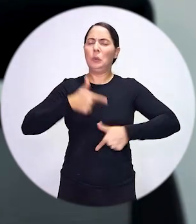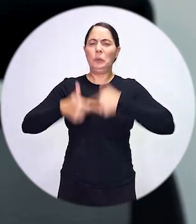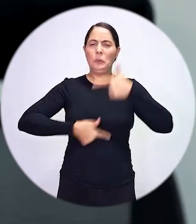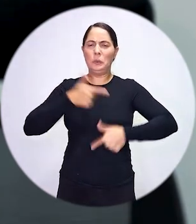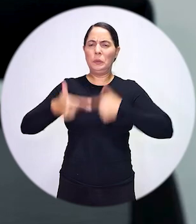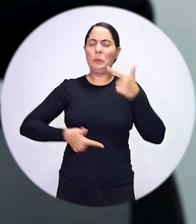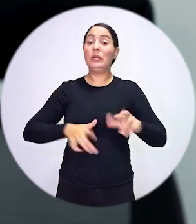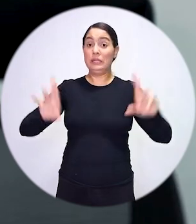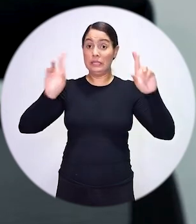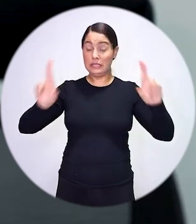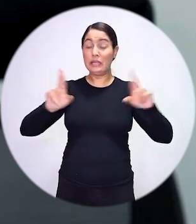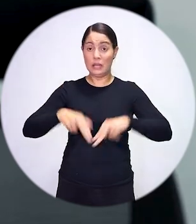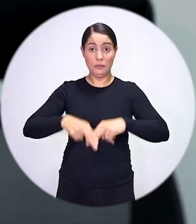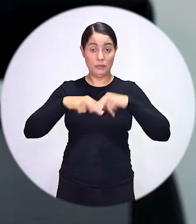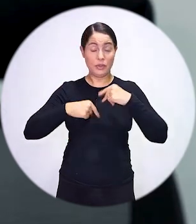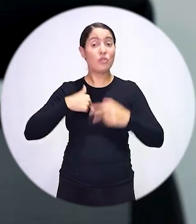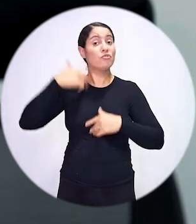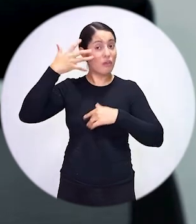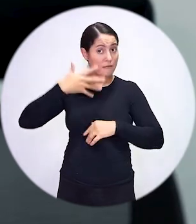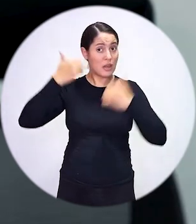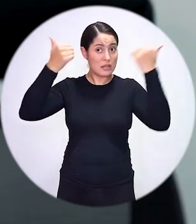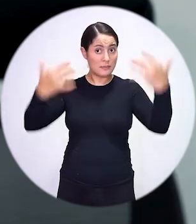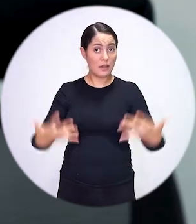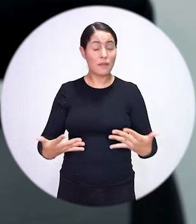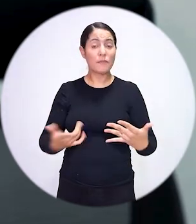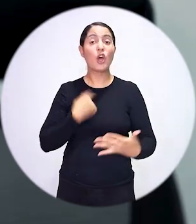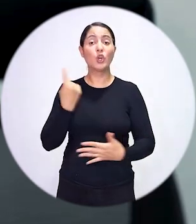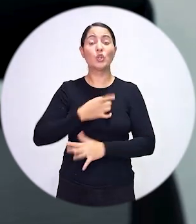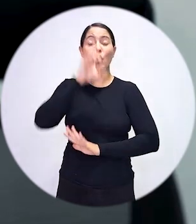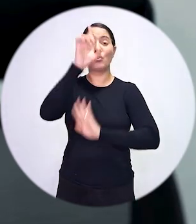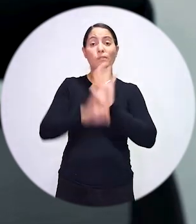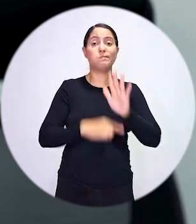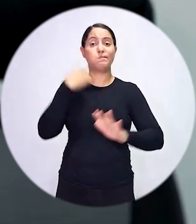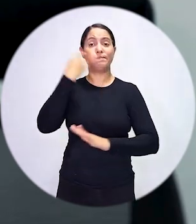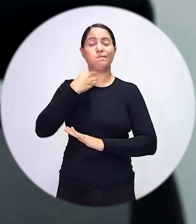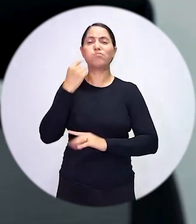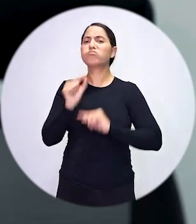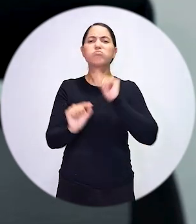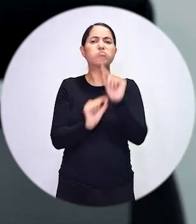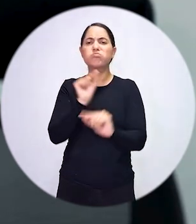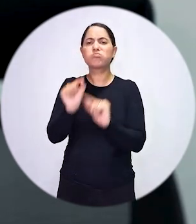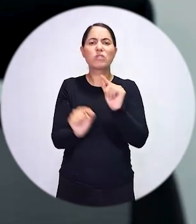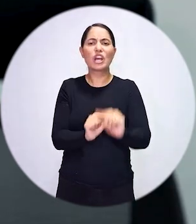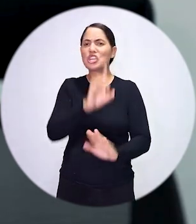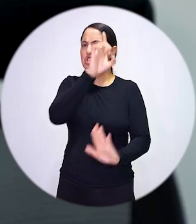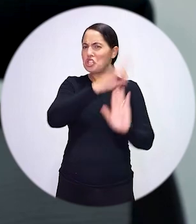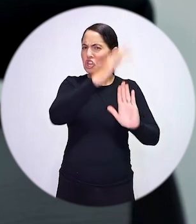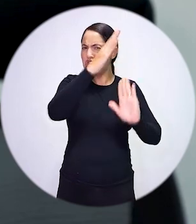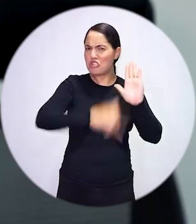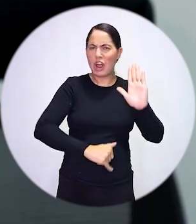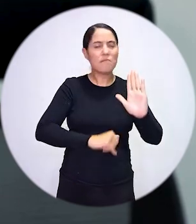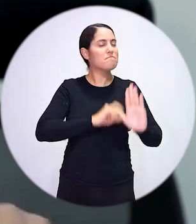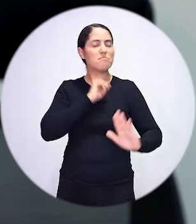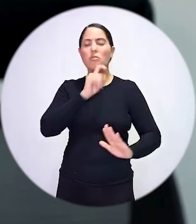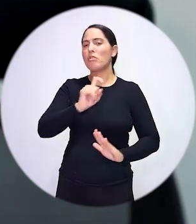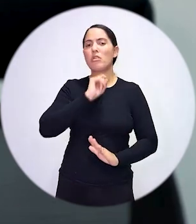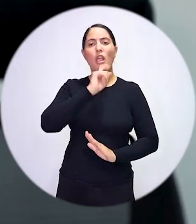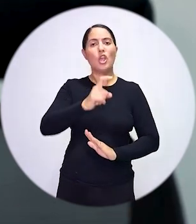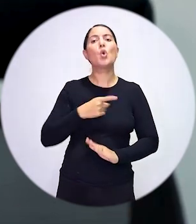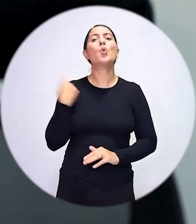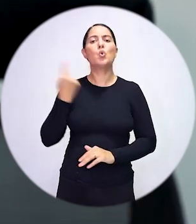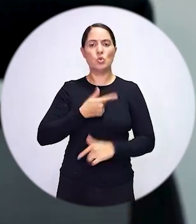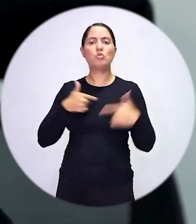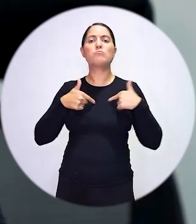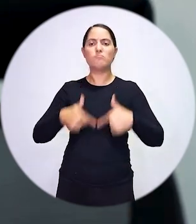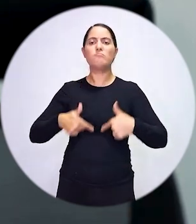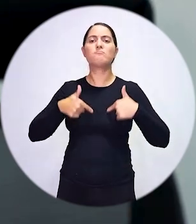trabalho. Como eu disse, a luta constante pela valorização e defesa intransigente das nossas prerrogativas, ou seja, nenhuma prerrogativa a